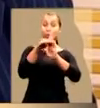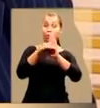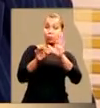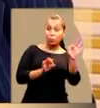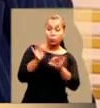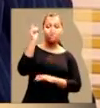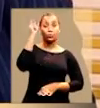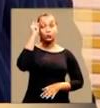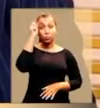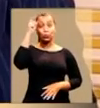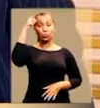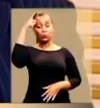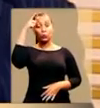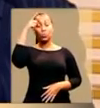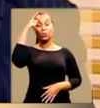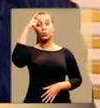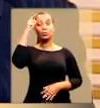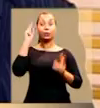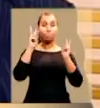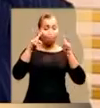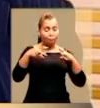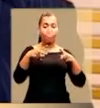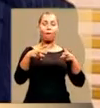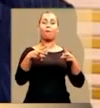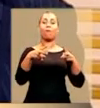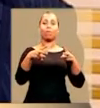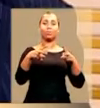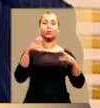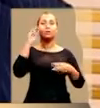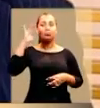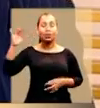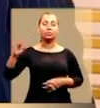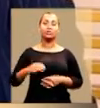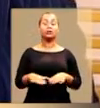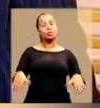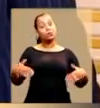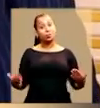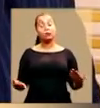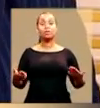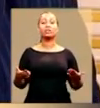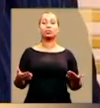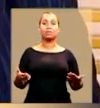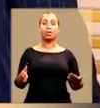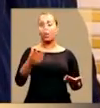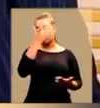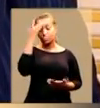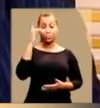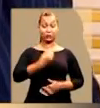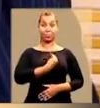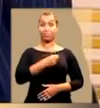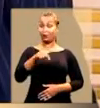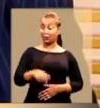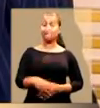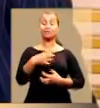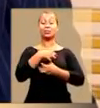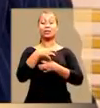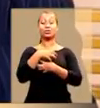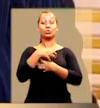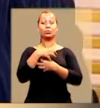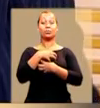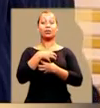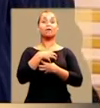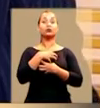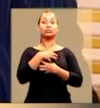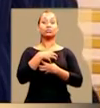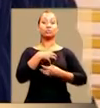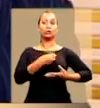um plano de cultura que olha para tudo isso, que contempla tudo isso e que as pessoas que vivem aqui tenham o sentimento